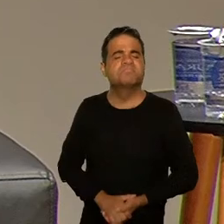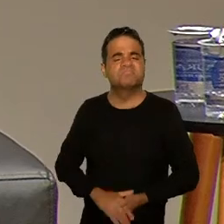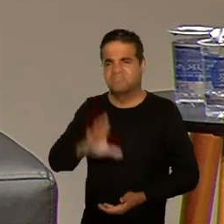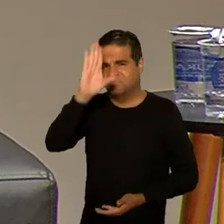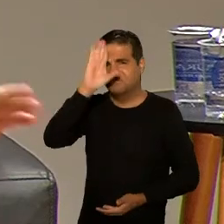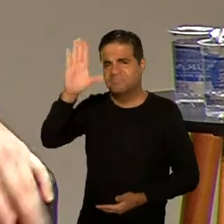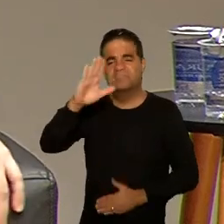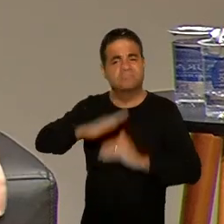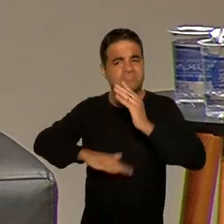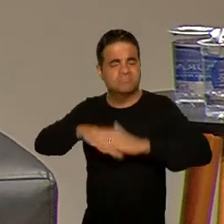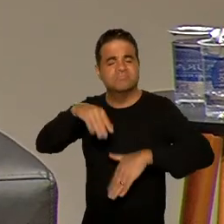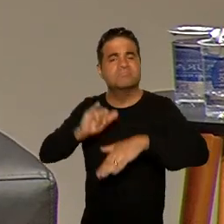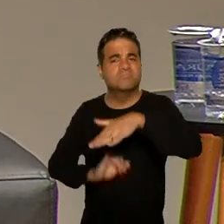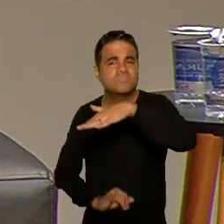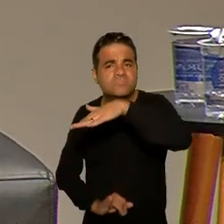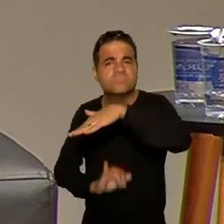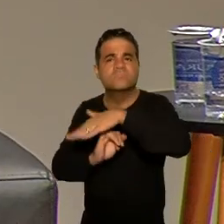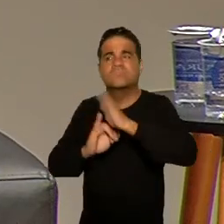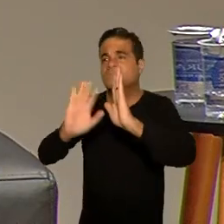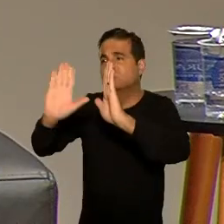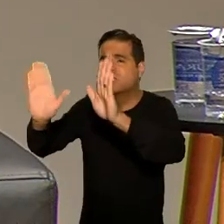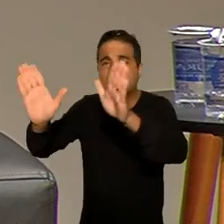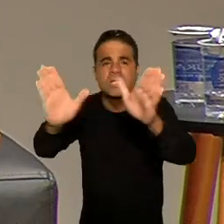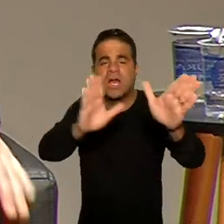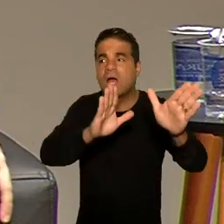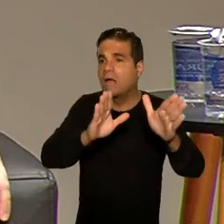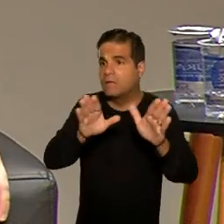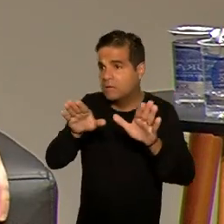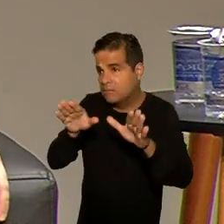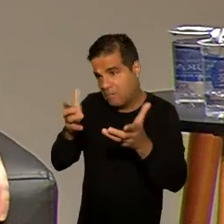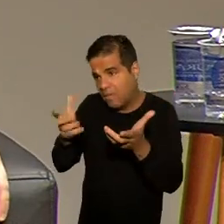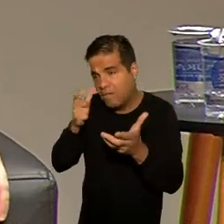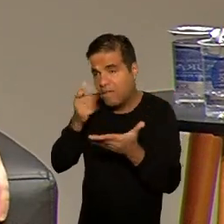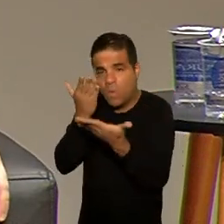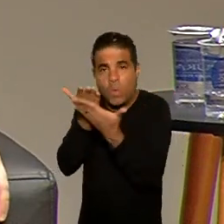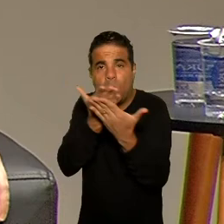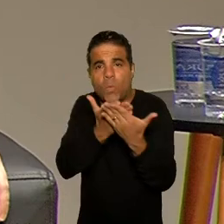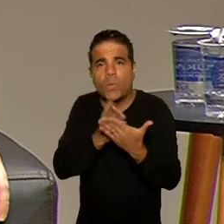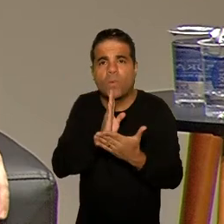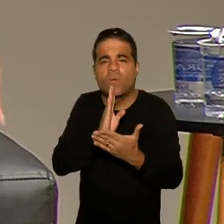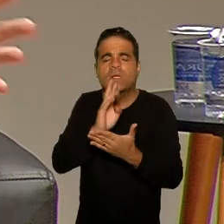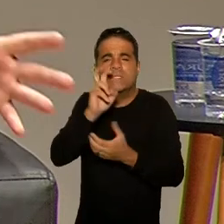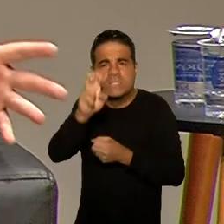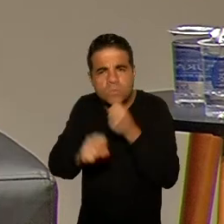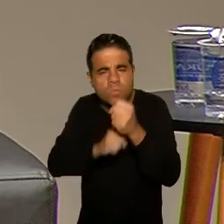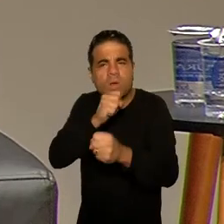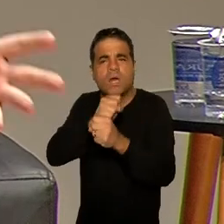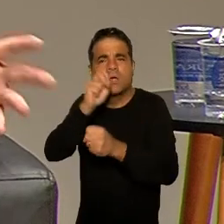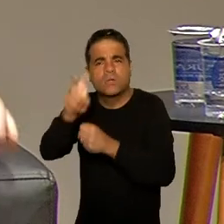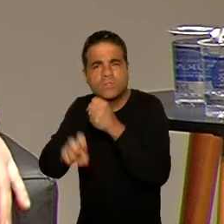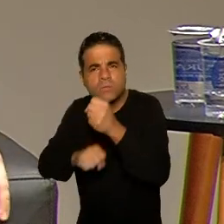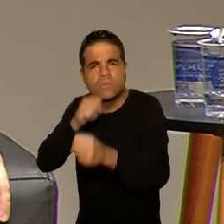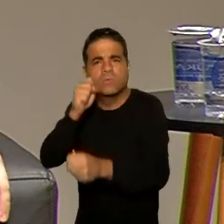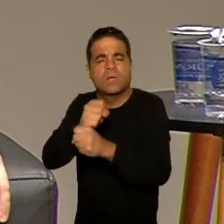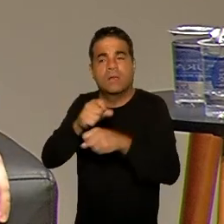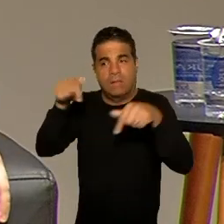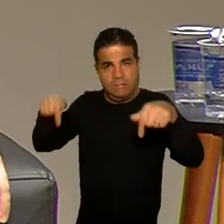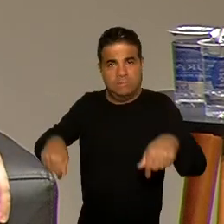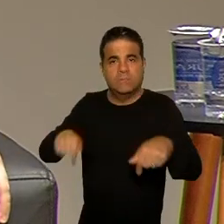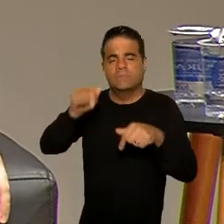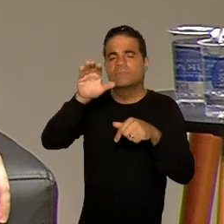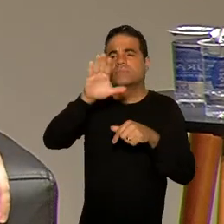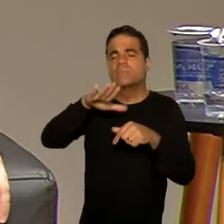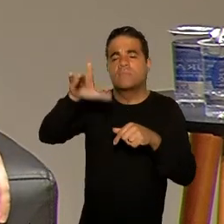das principais disposições de arte contemporânea que acontece no plano internacional acontece a cada cinco anos nessa cidade de